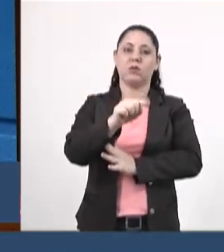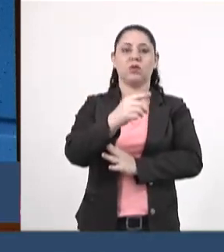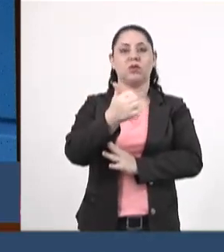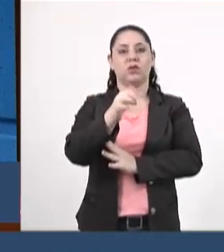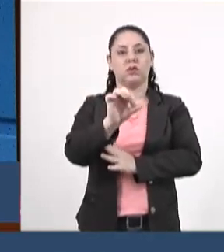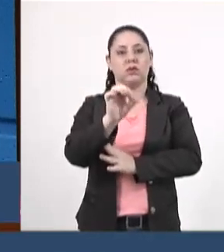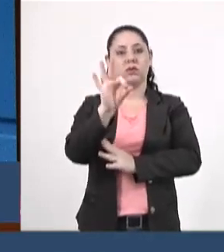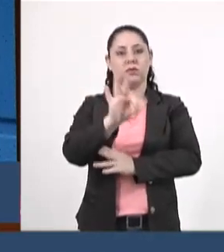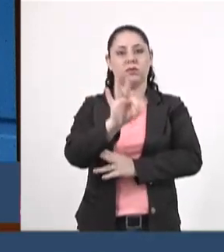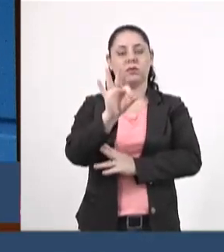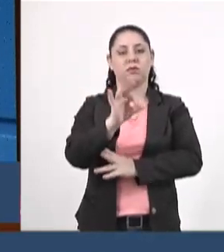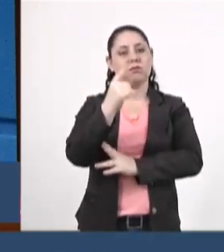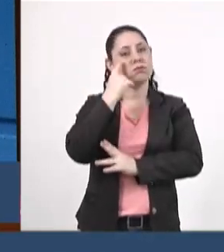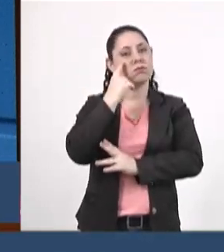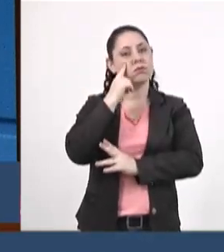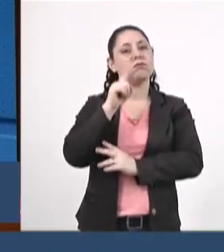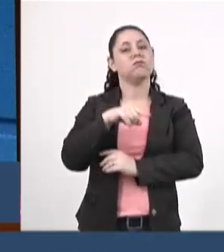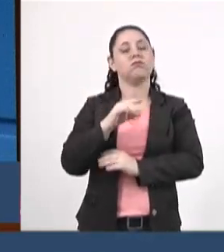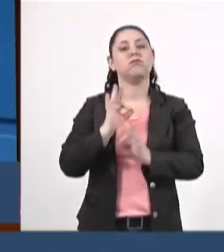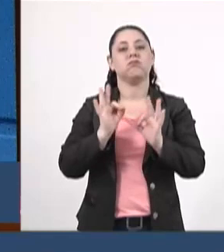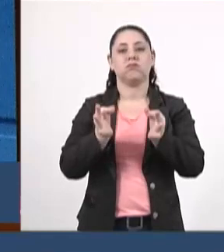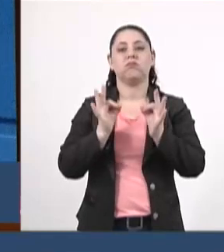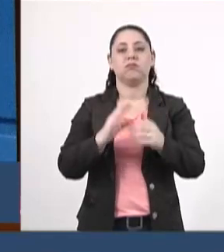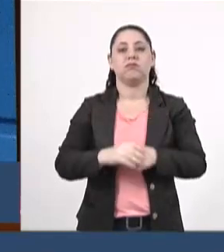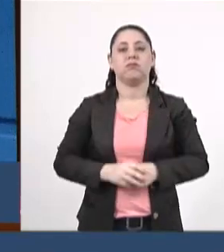53,19%. Eu acho que é bem pertinente,